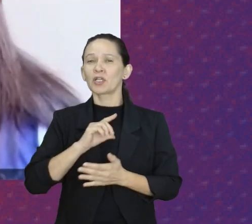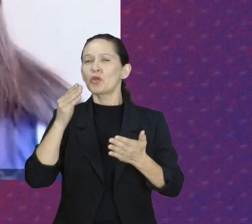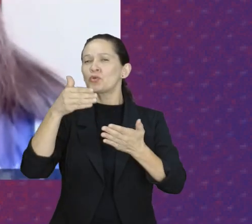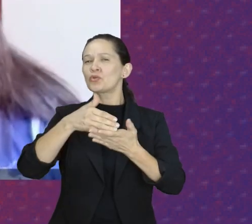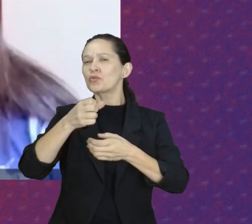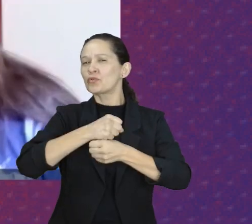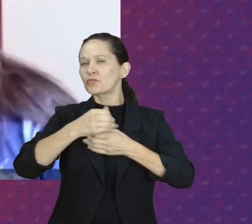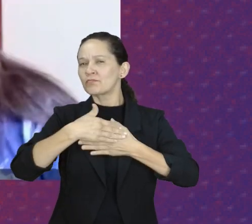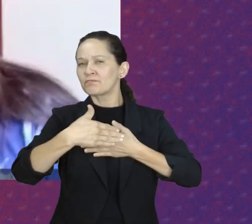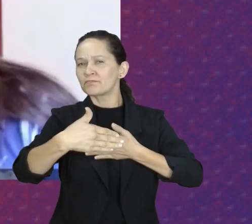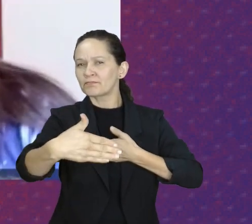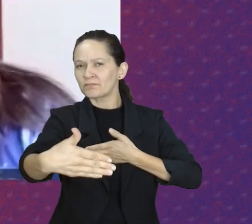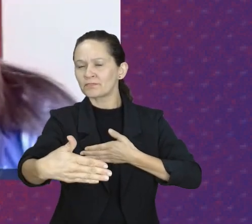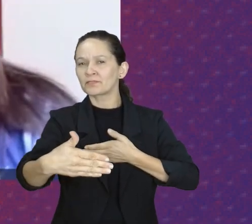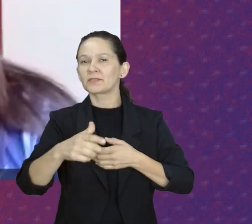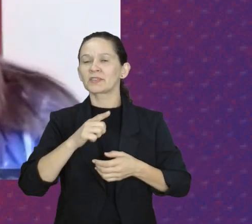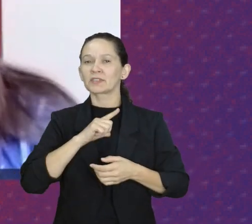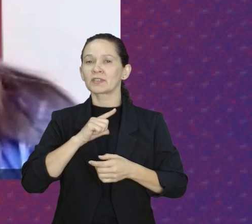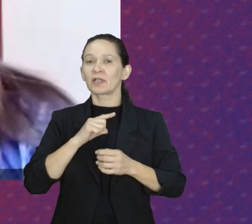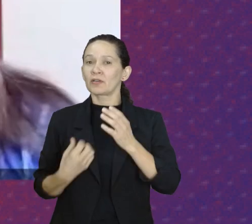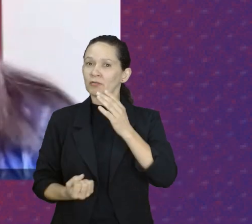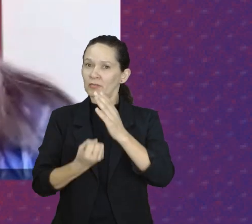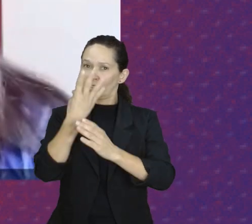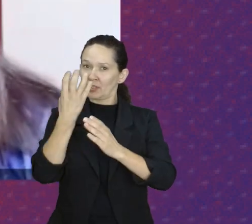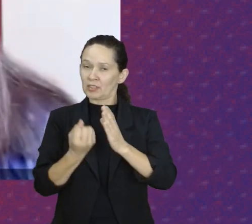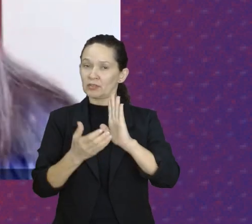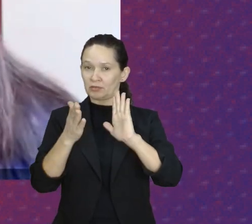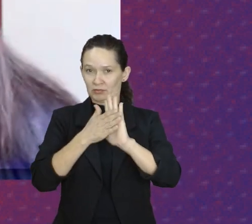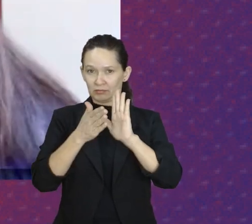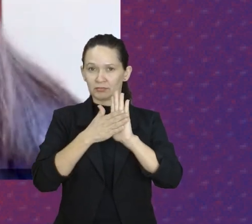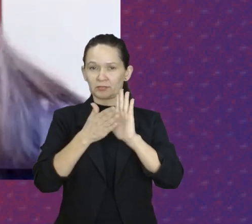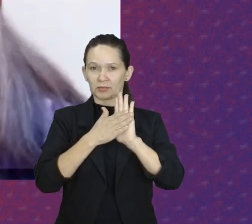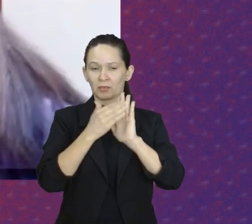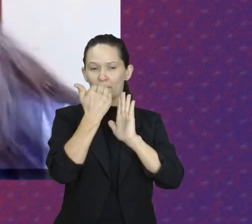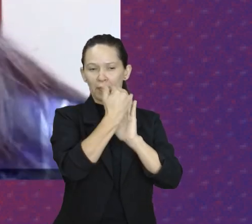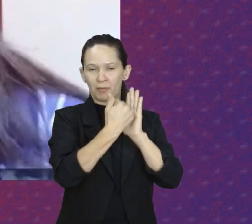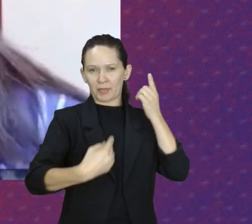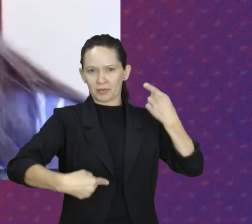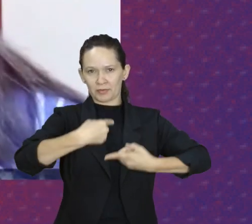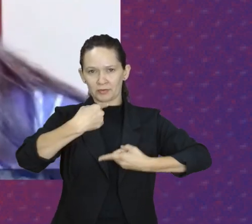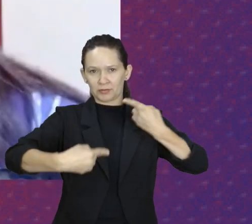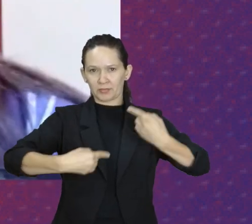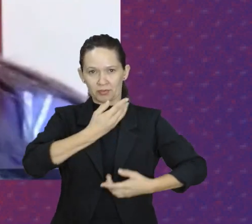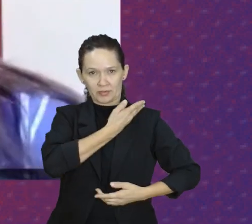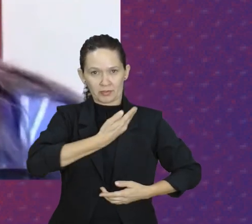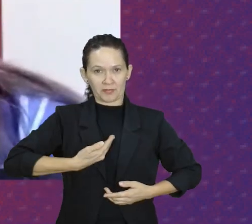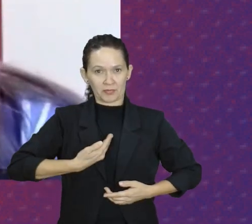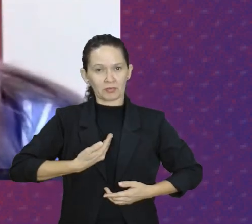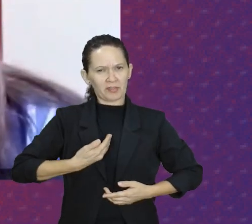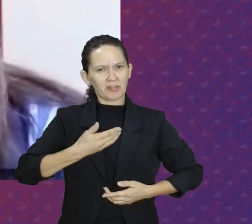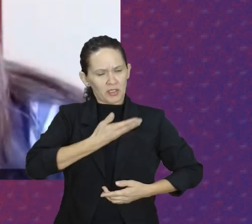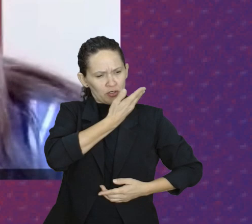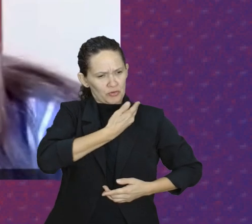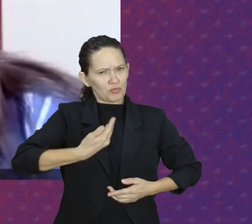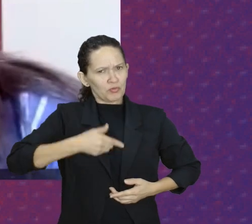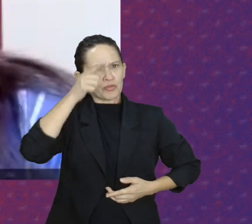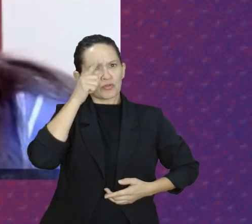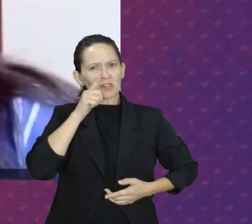anos a construção de propostas, né, de políticas, de equipamentos públicos